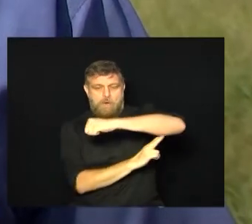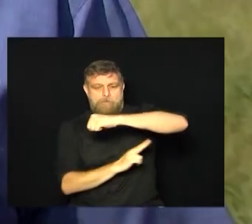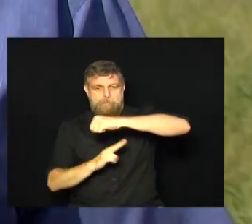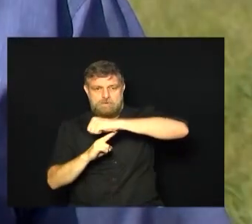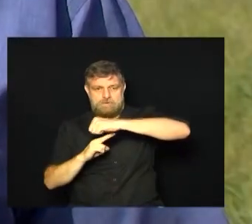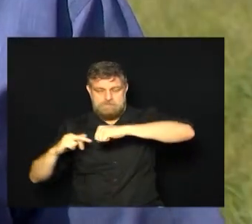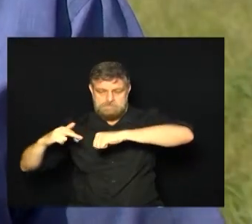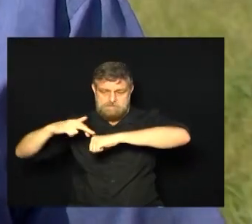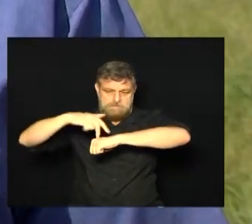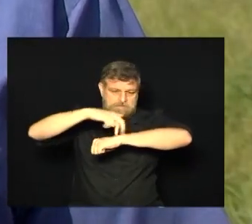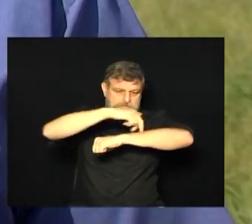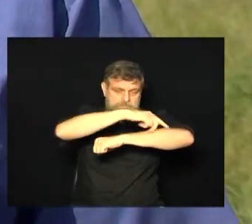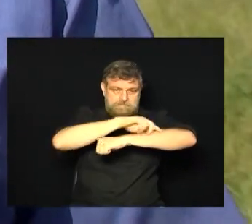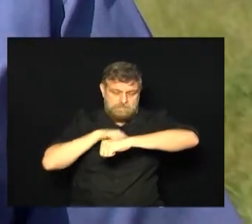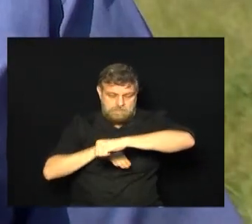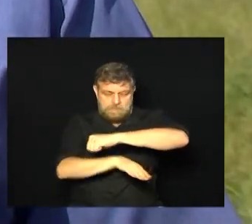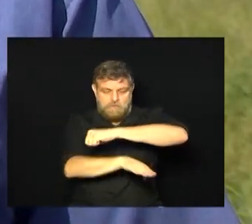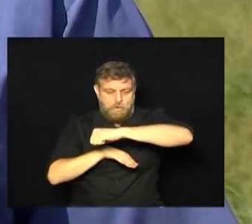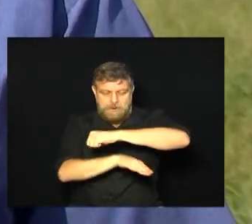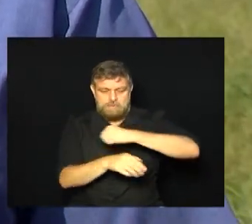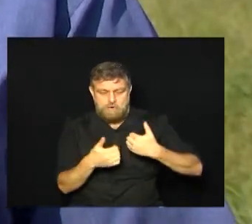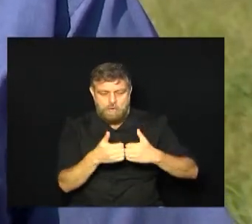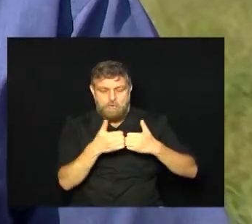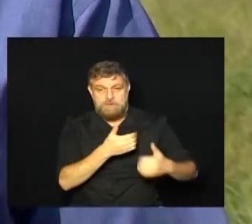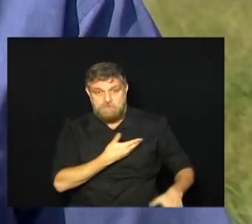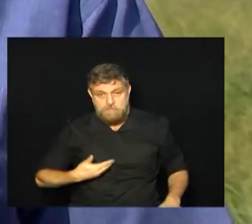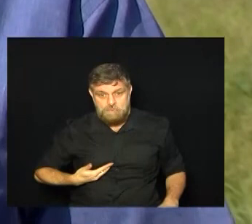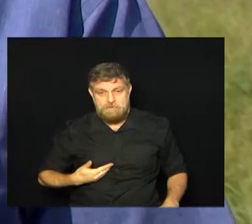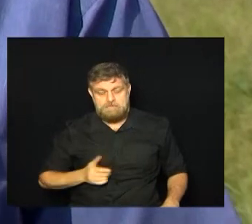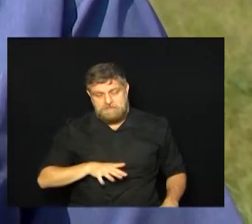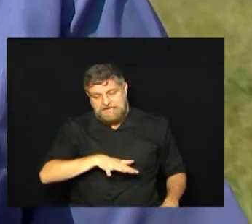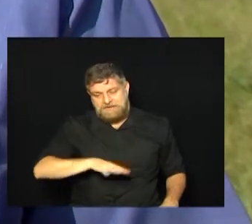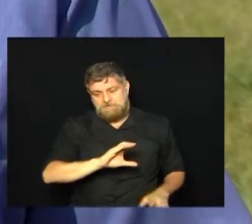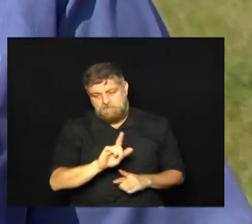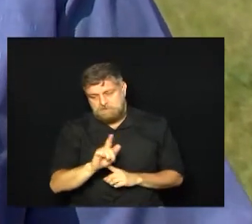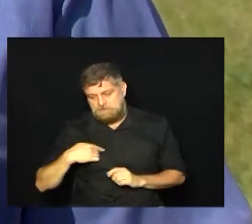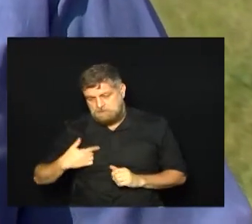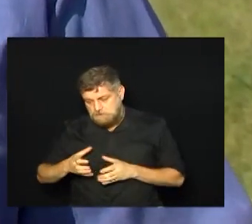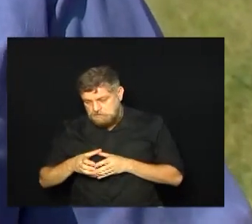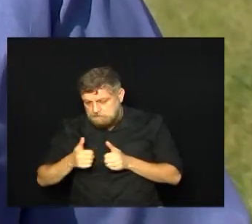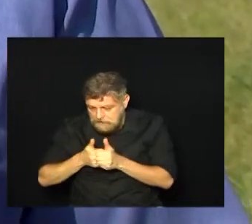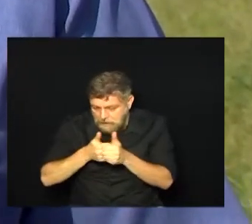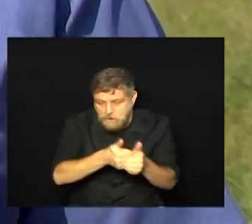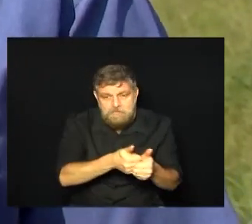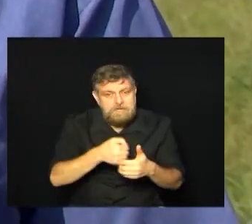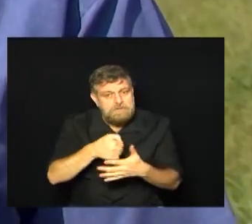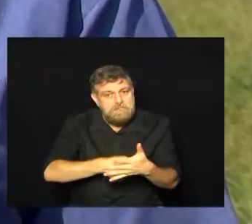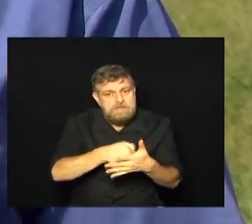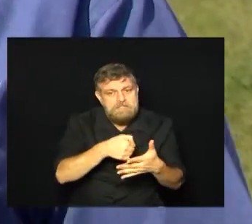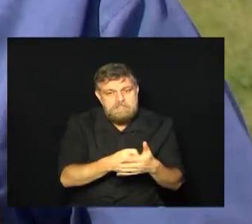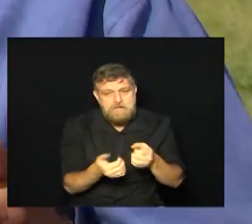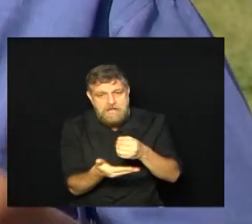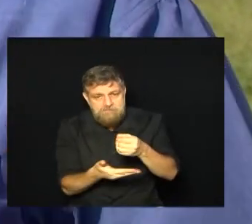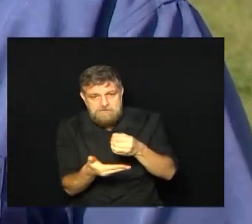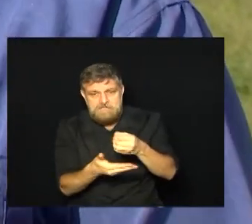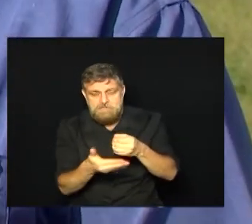dar continuidade ao corredor BRT na região do Campo Grande. Então a comissão tem acompanhado e tem cobrado, além dessa questão que é fundamental